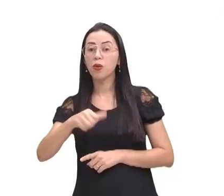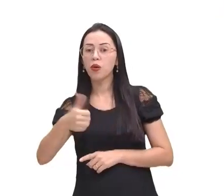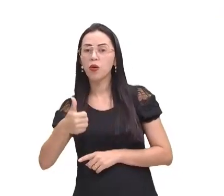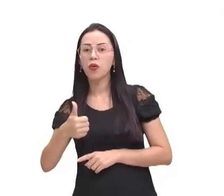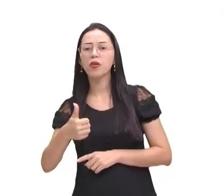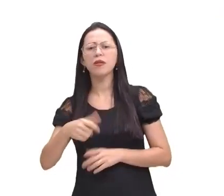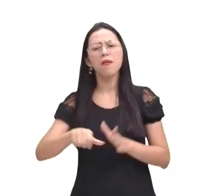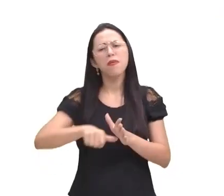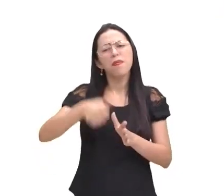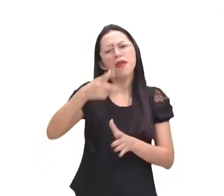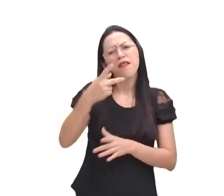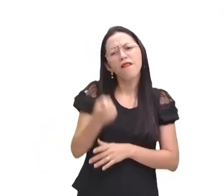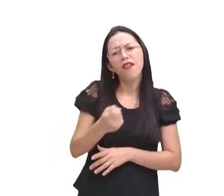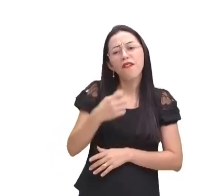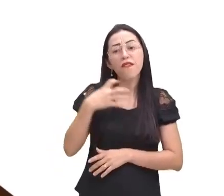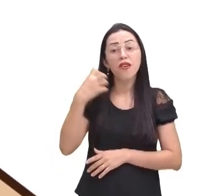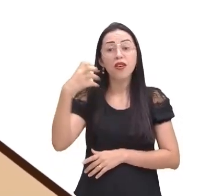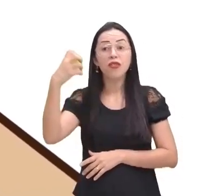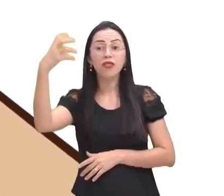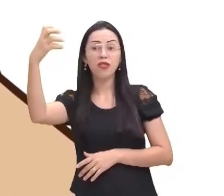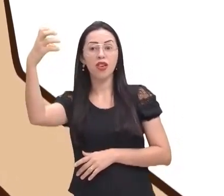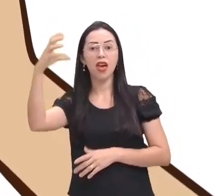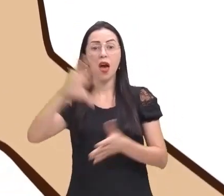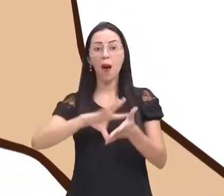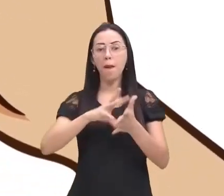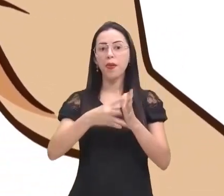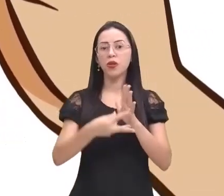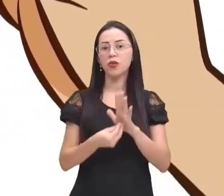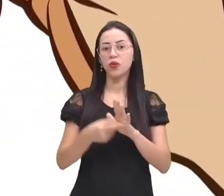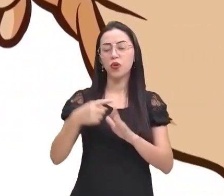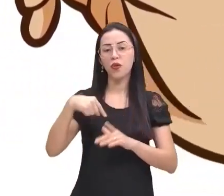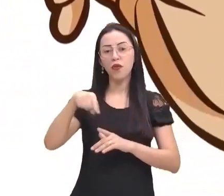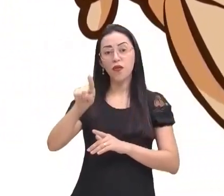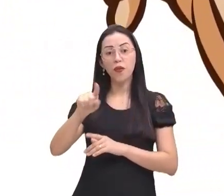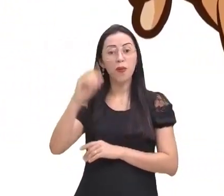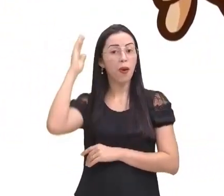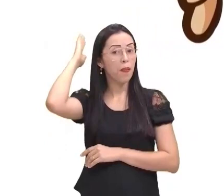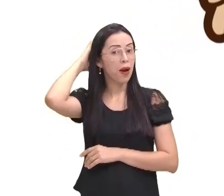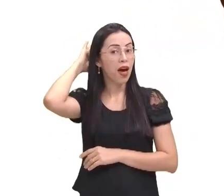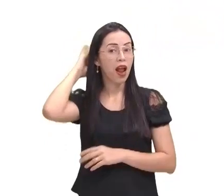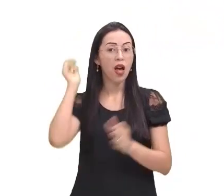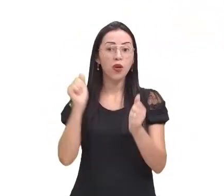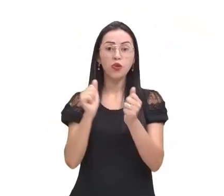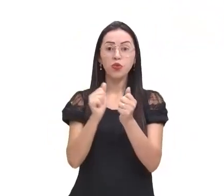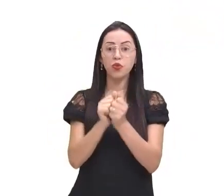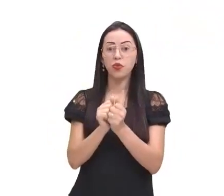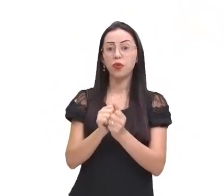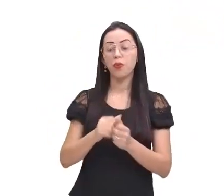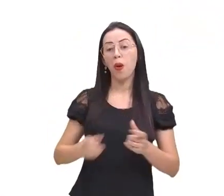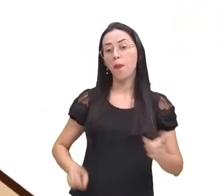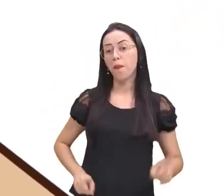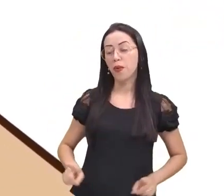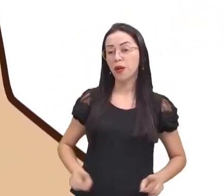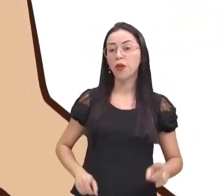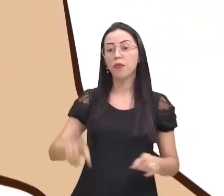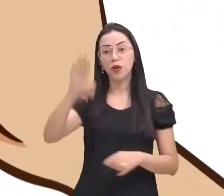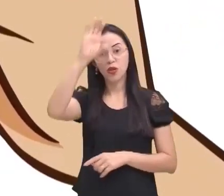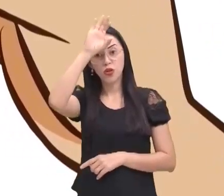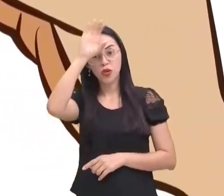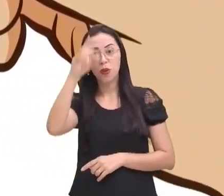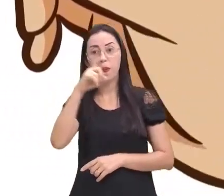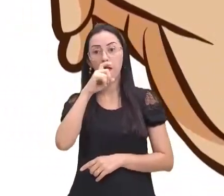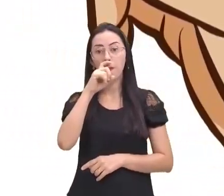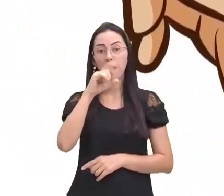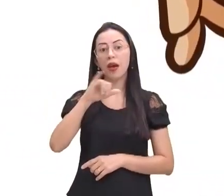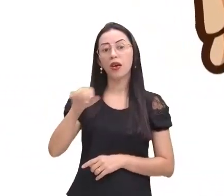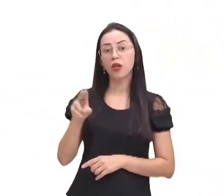para a Amazônia. Fui para Alter do Chão com meus primos e meus tios, meu pai e a Ju. Uma parte inesquecível dessa viagem